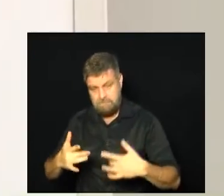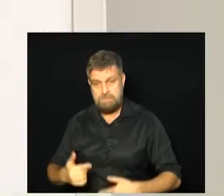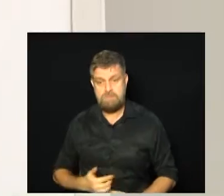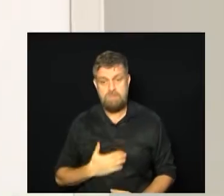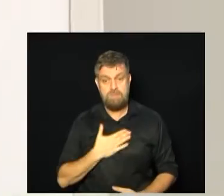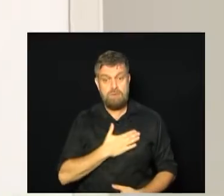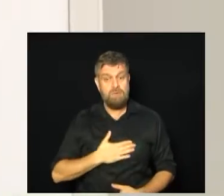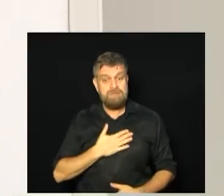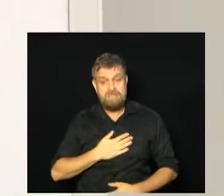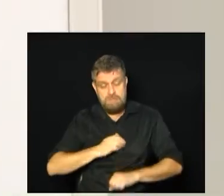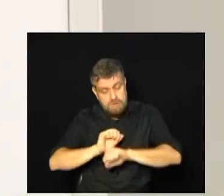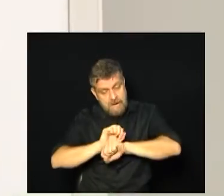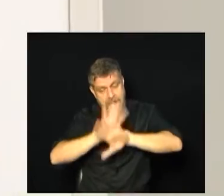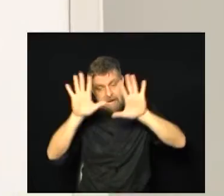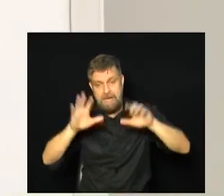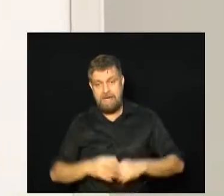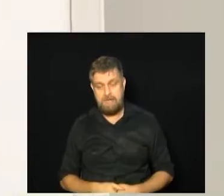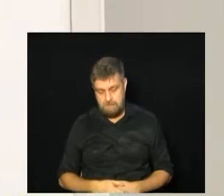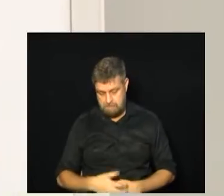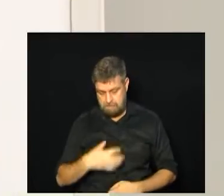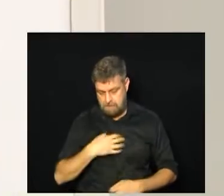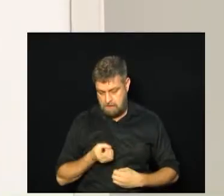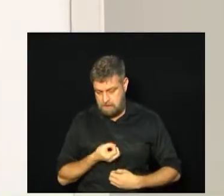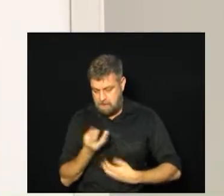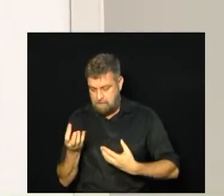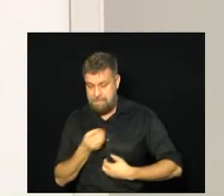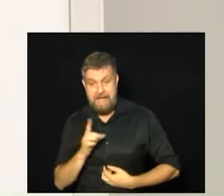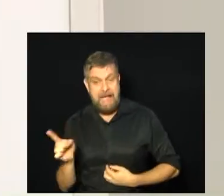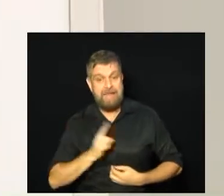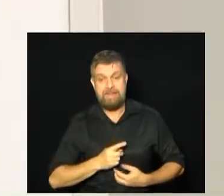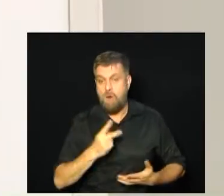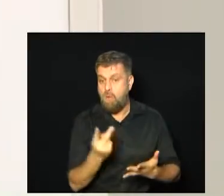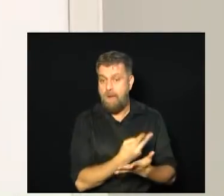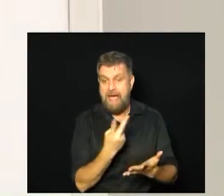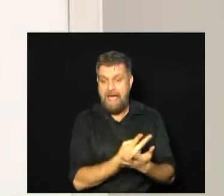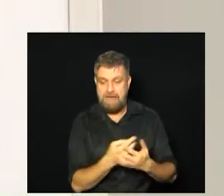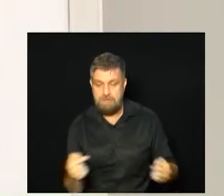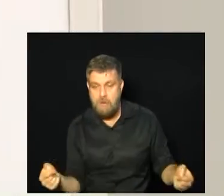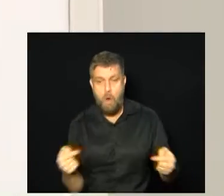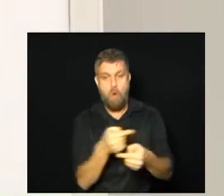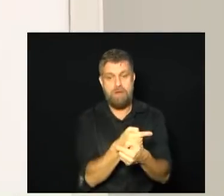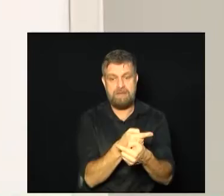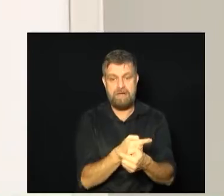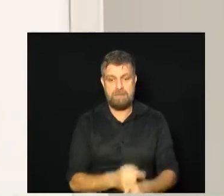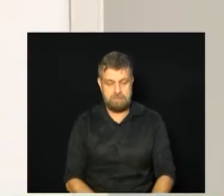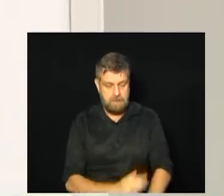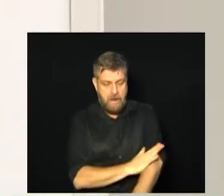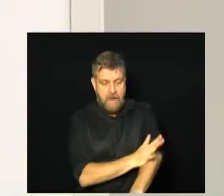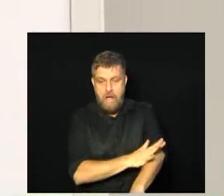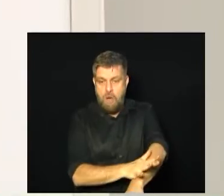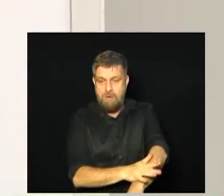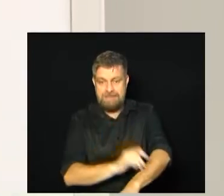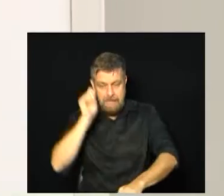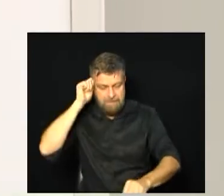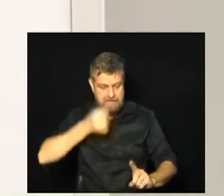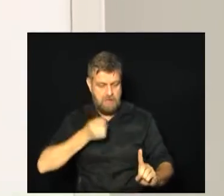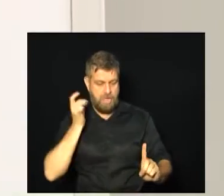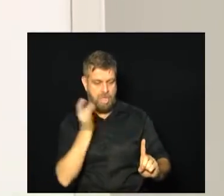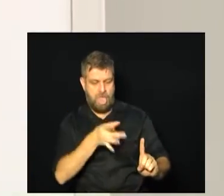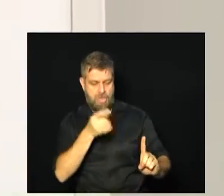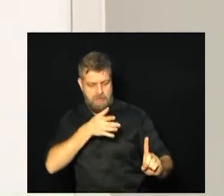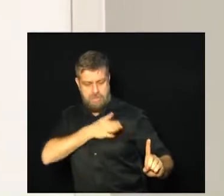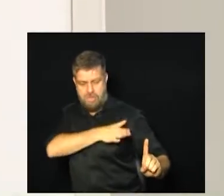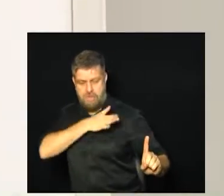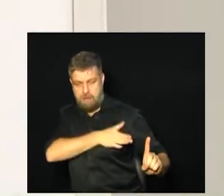deixar claro que liberdade de expressão não é libertinagem de expressão. E racismo, injúria por preconceito é crime e passível